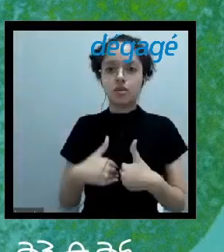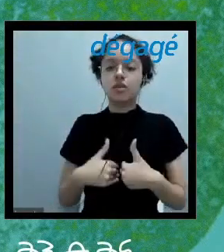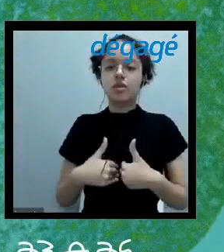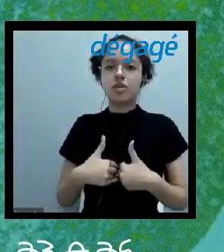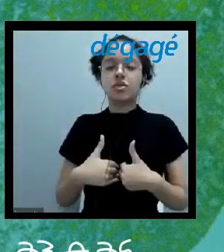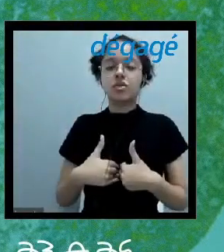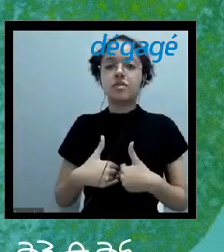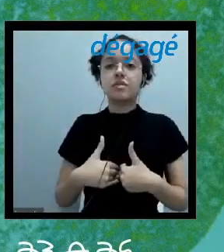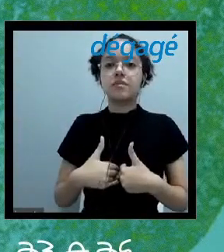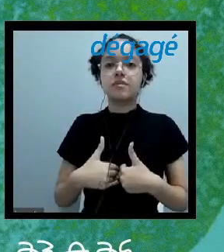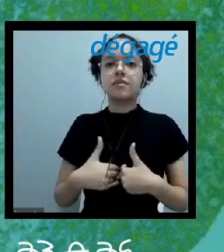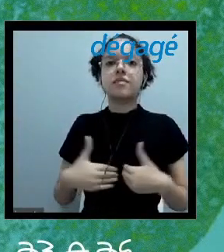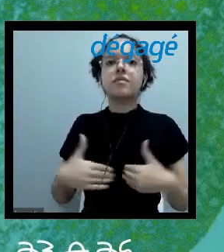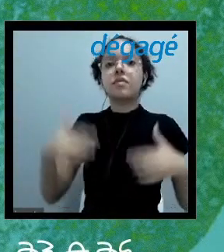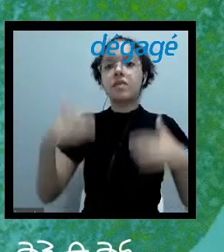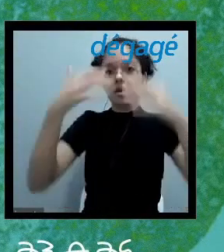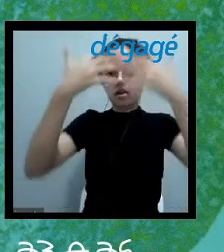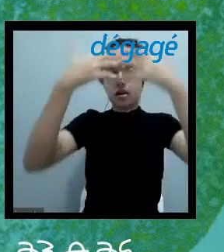do neurotípico, né?